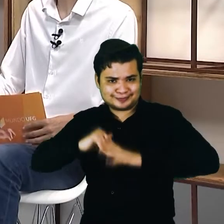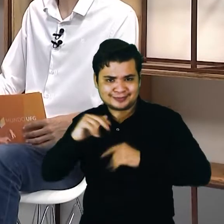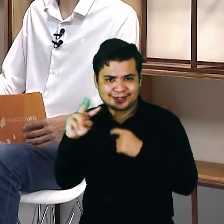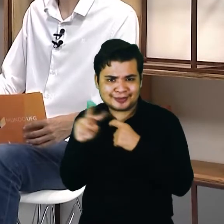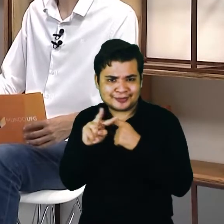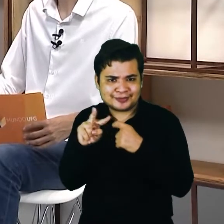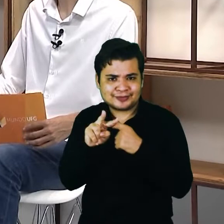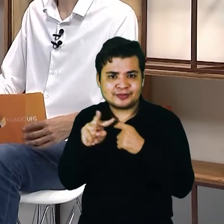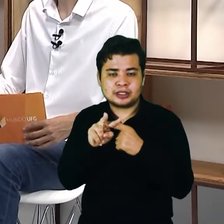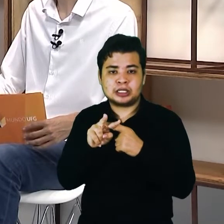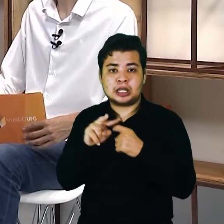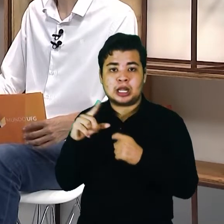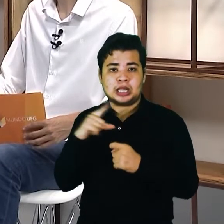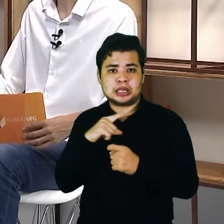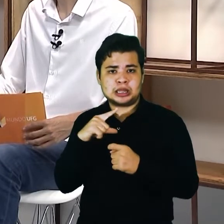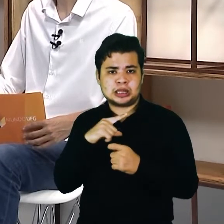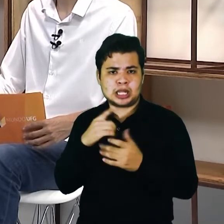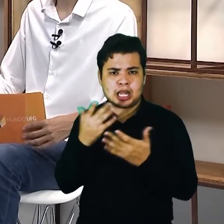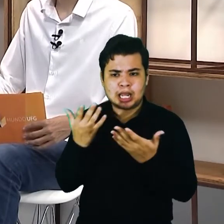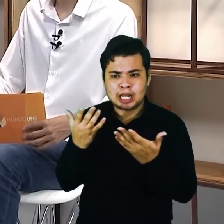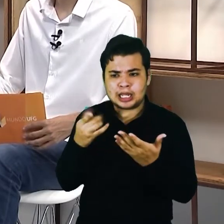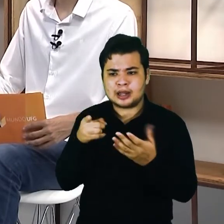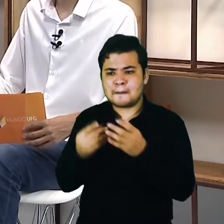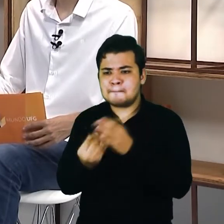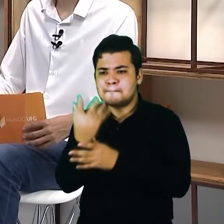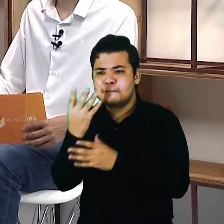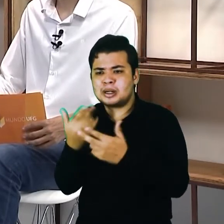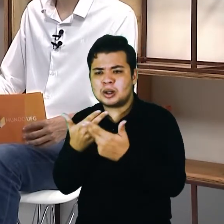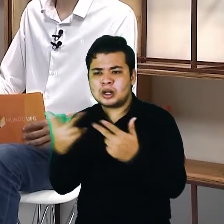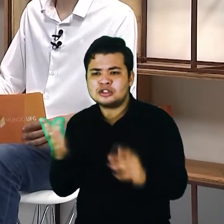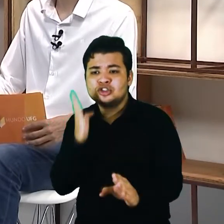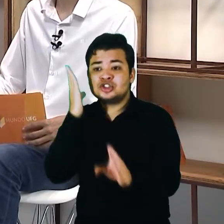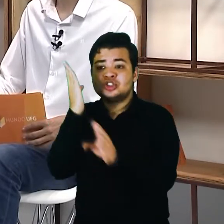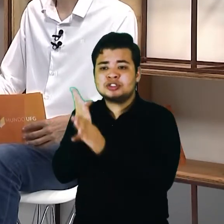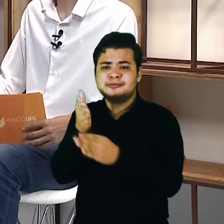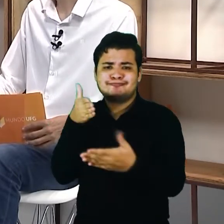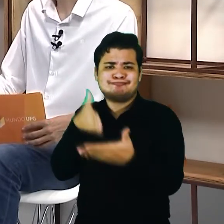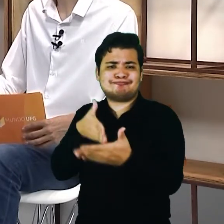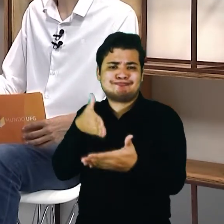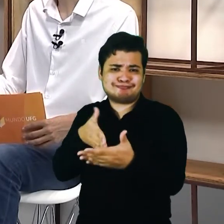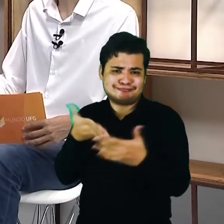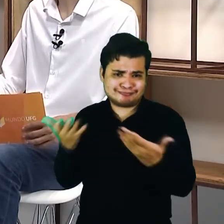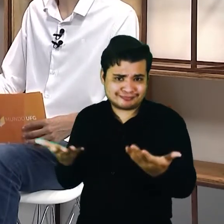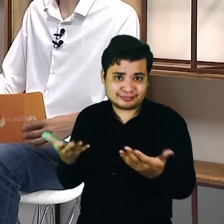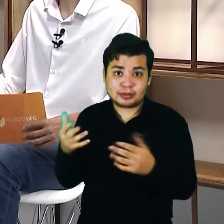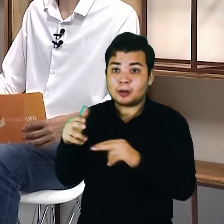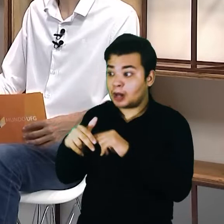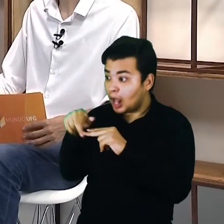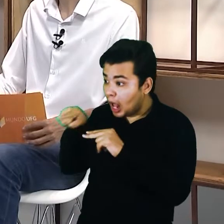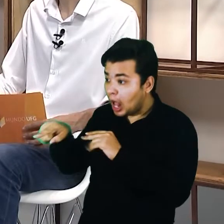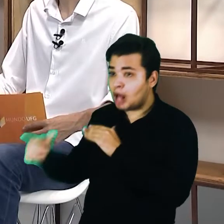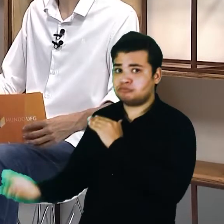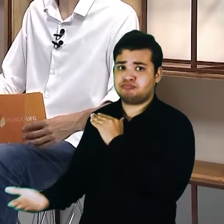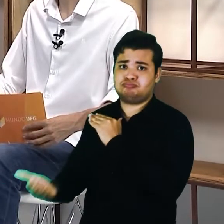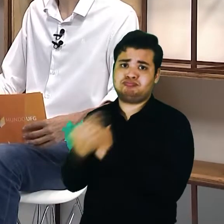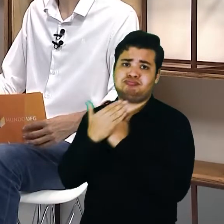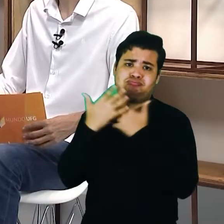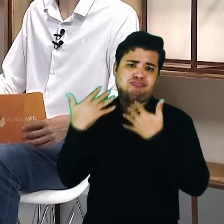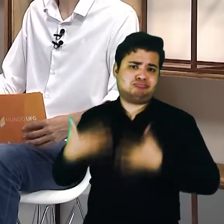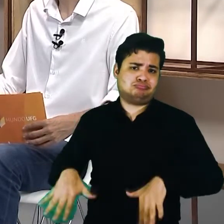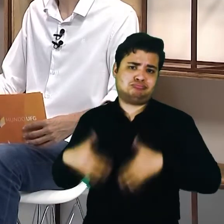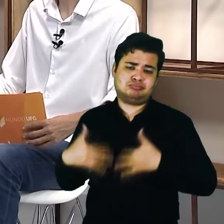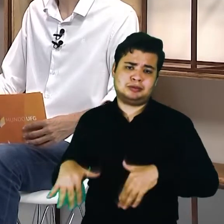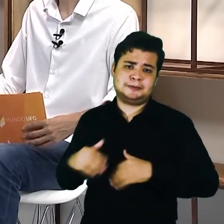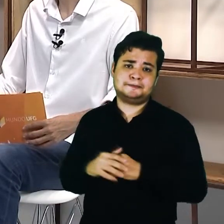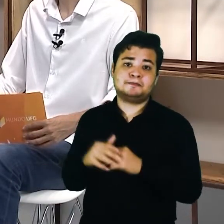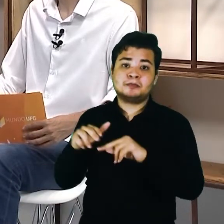limitações em nossa capacidade técnica de identificação filogenética, de identificação correta das plantas. E a parceria